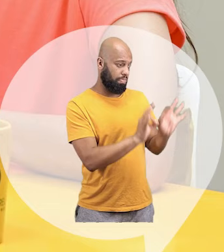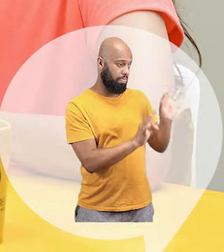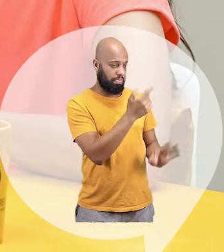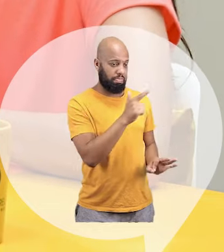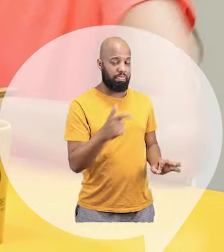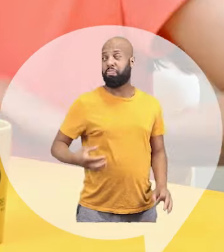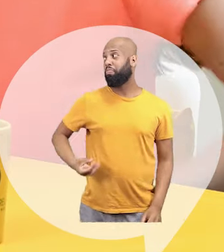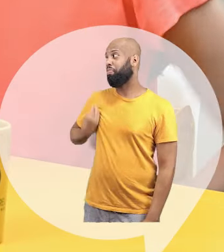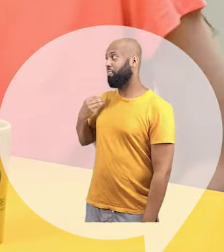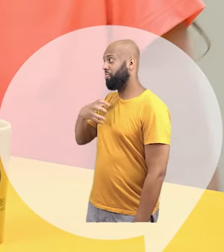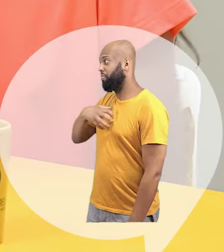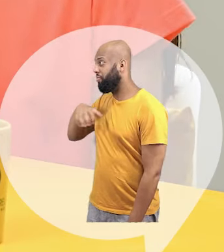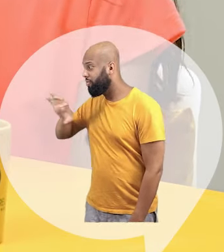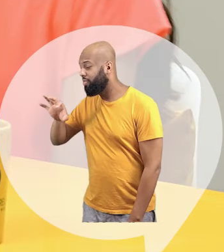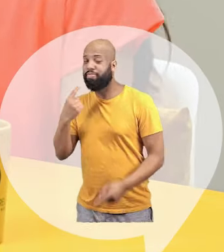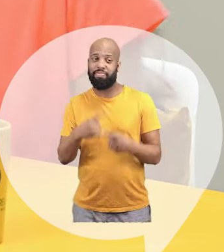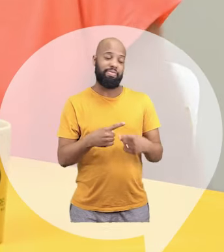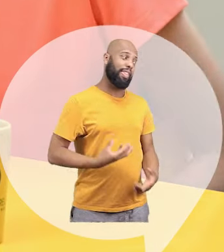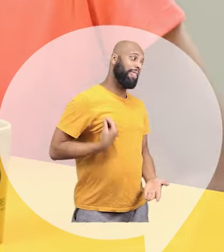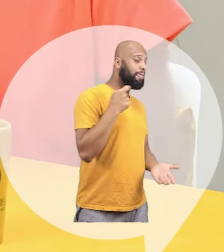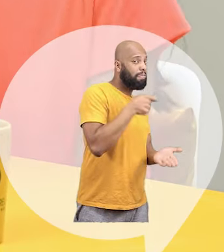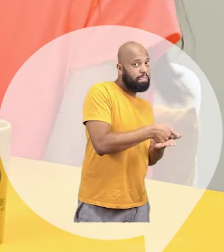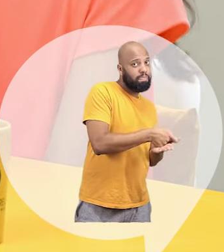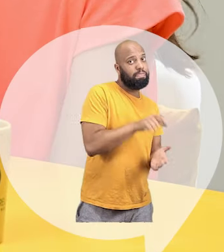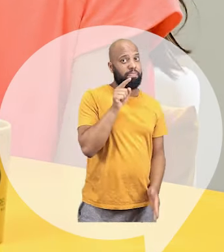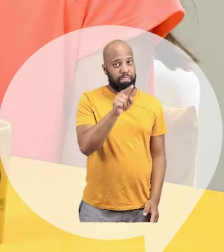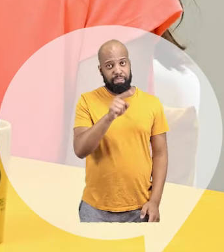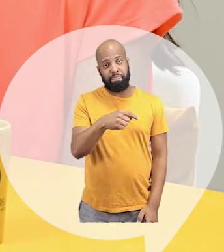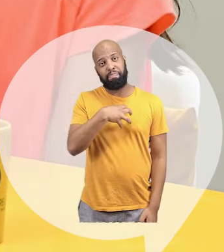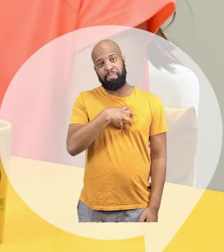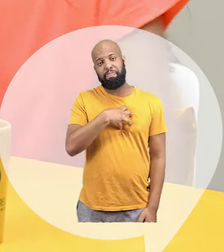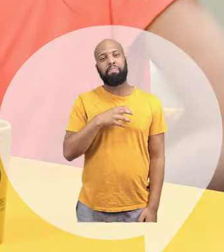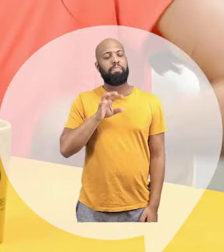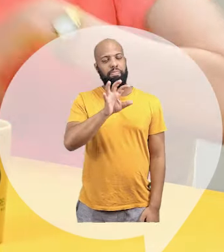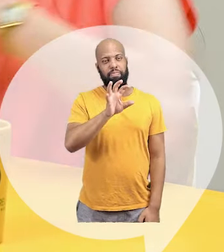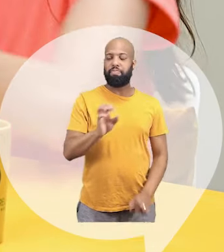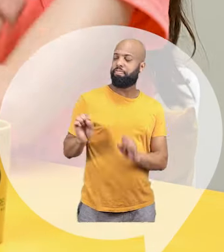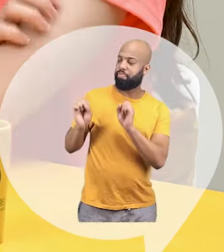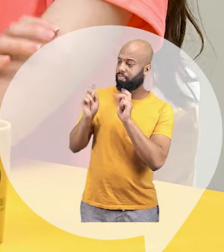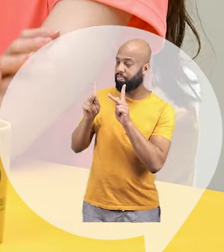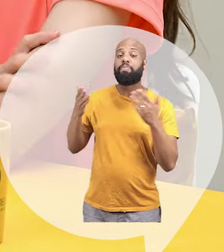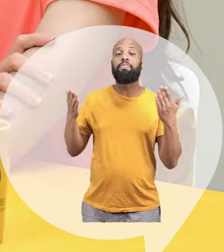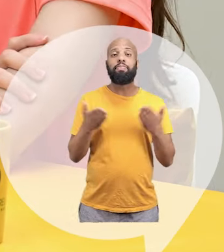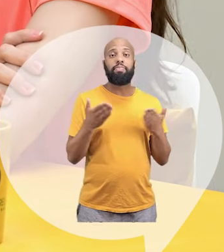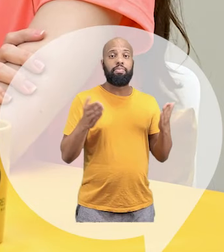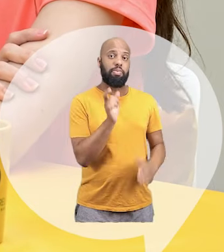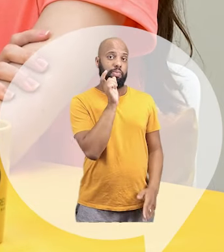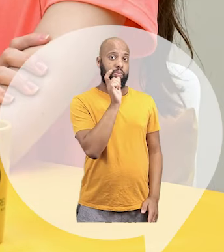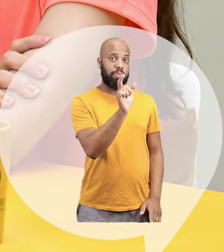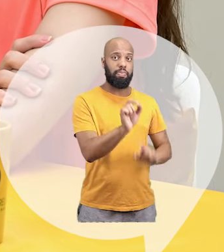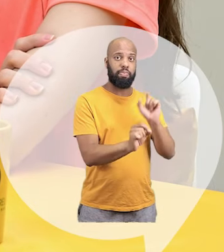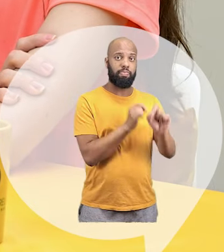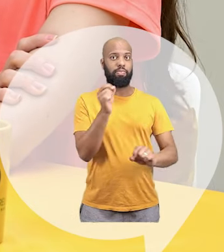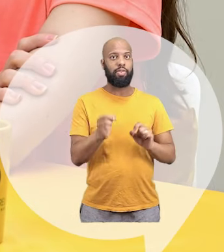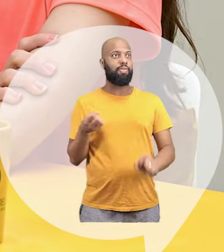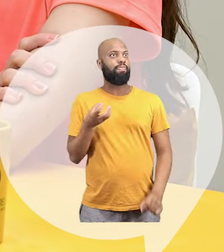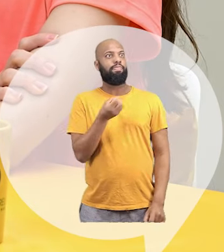tá bom a vida é assim ela te cobre mesmo vamos para a palavra